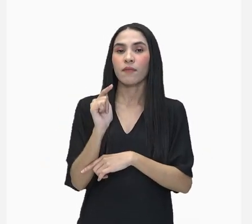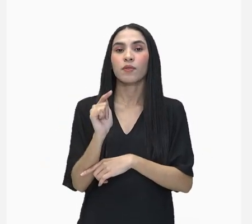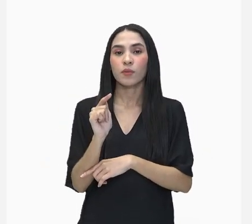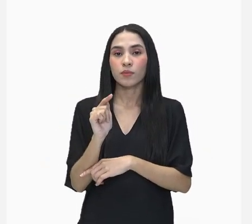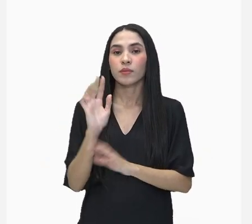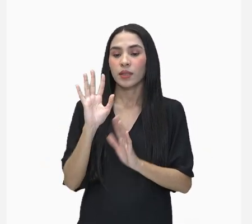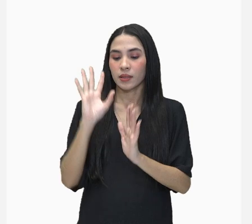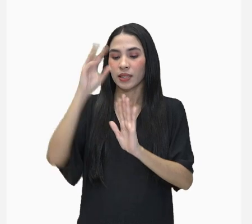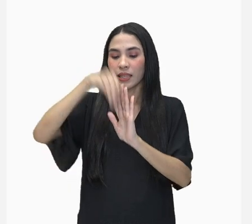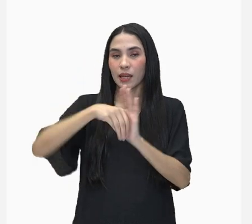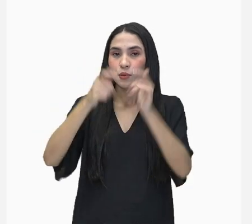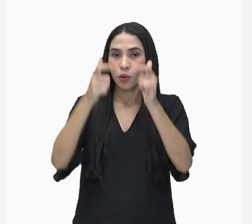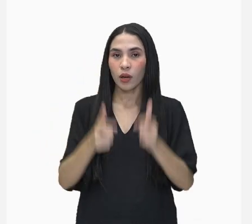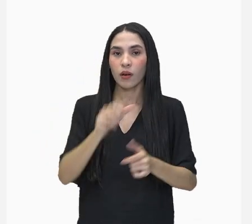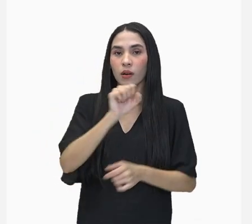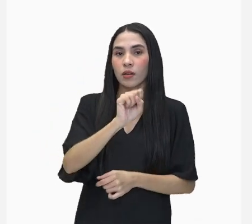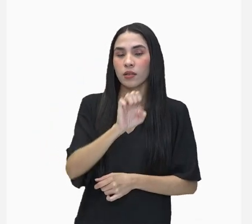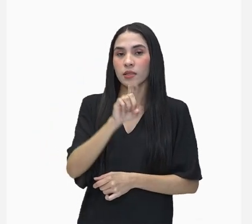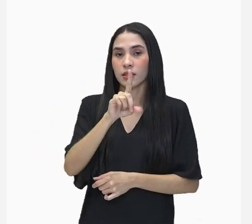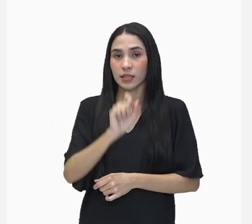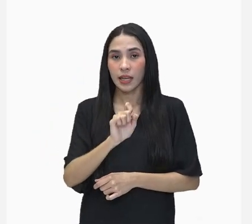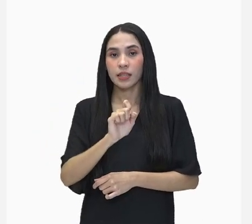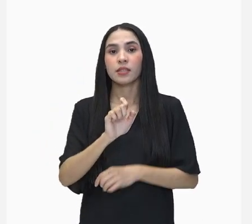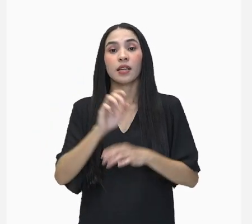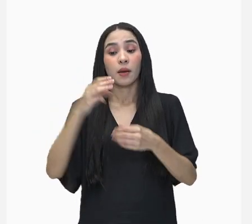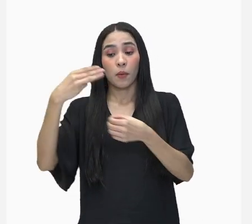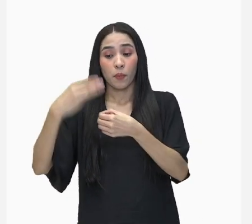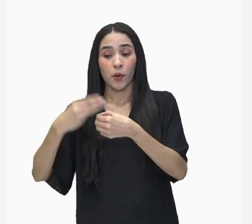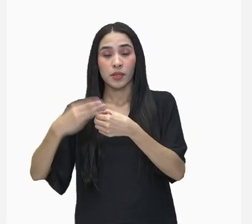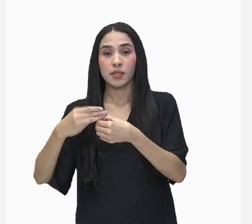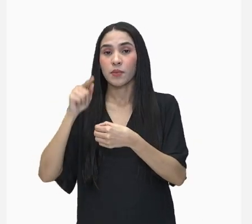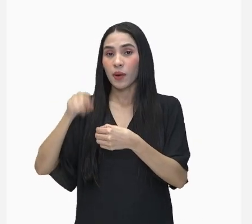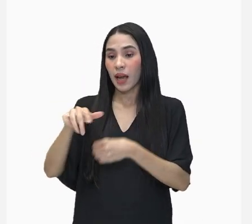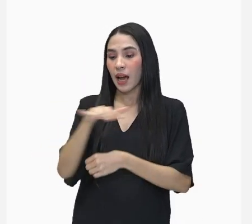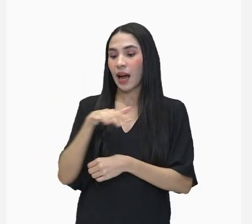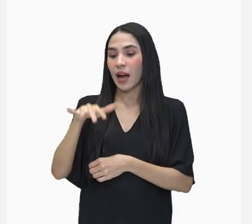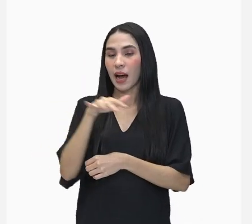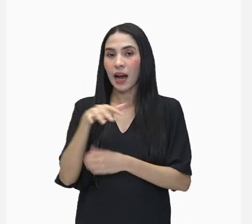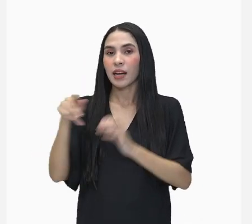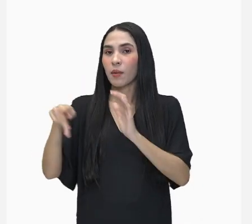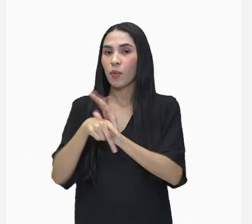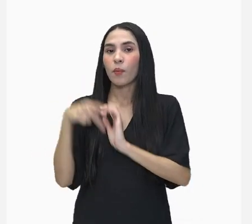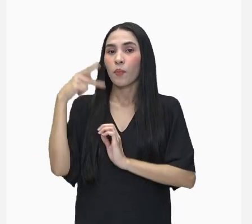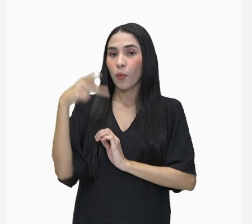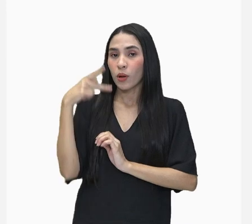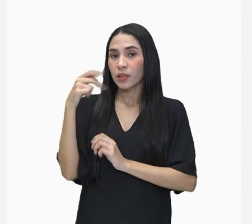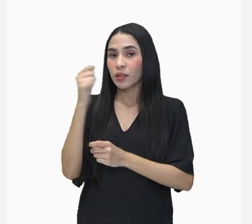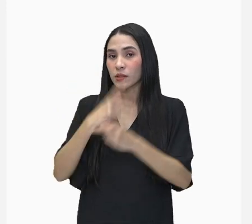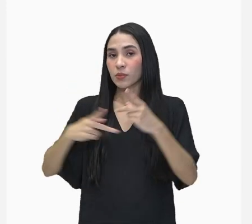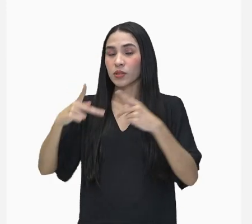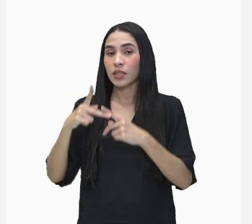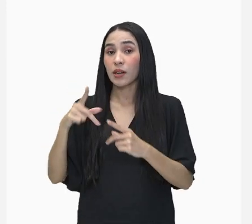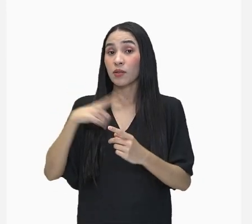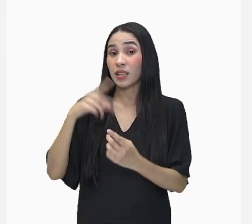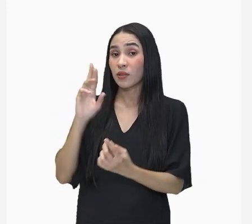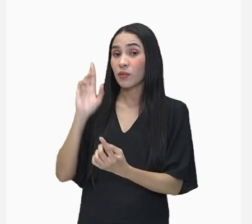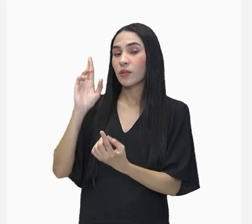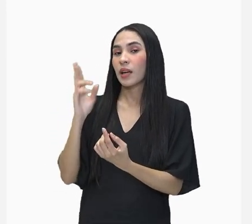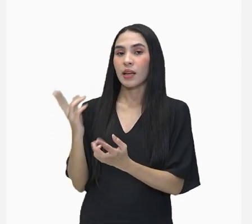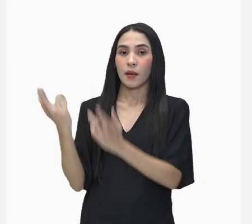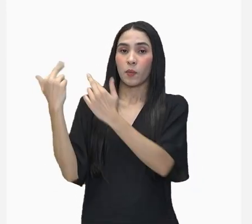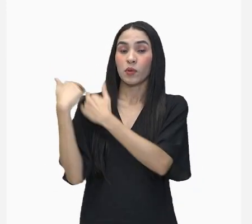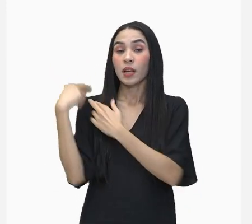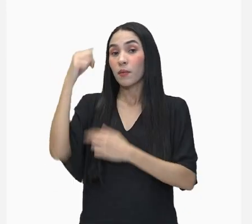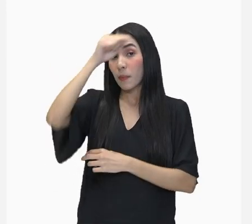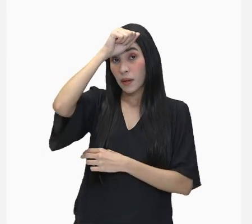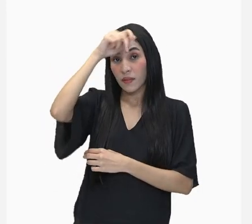a sede, certo? E o município é aquele espaço territorial político administrado por uma prefeitura. Então, o município